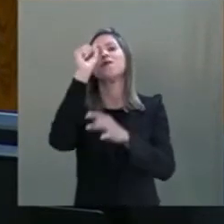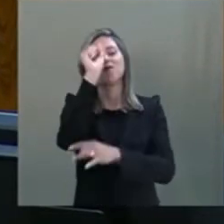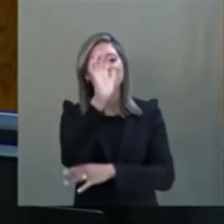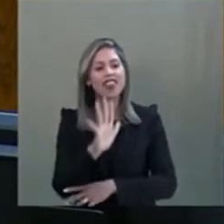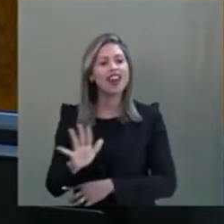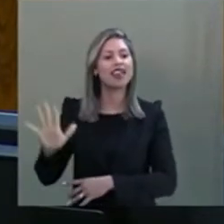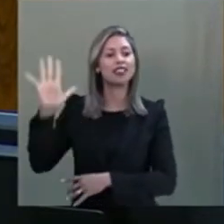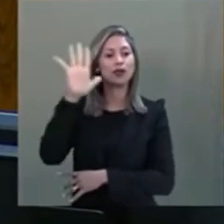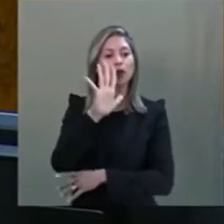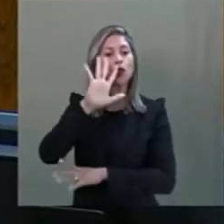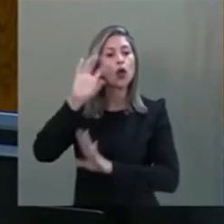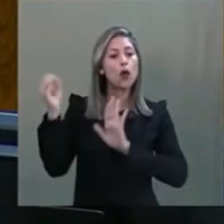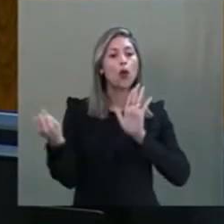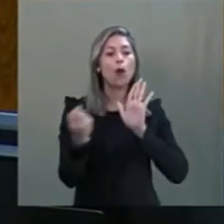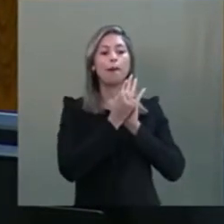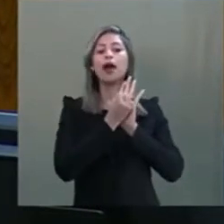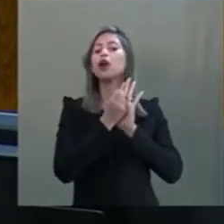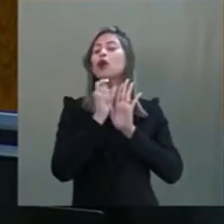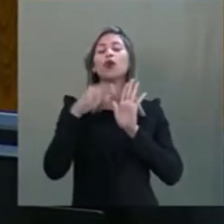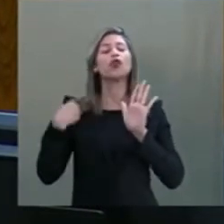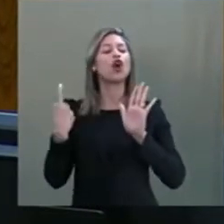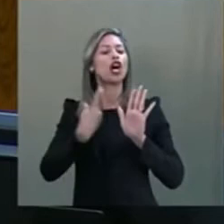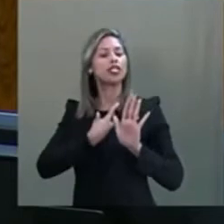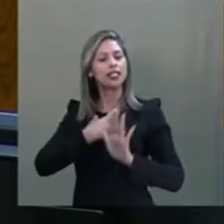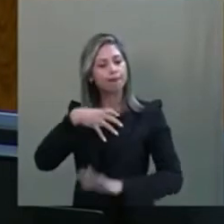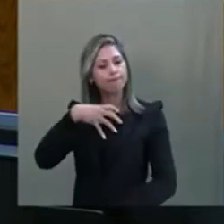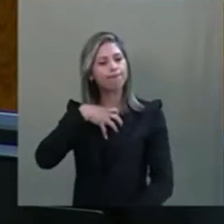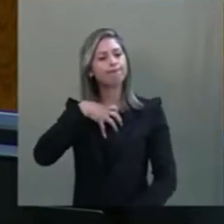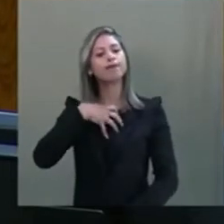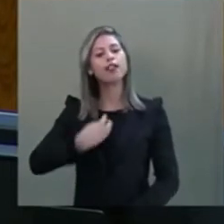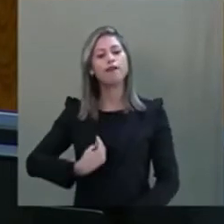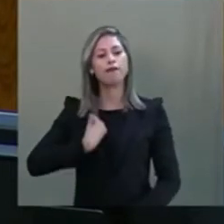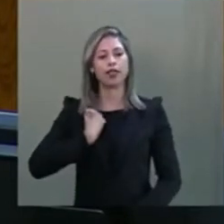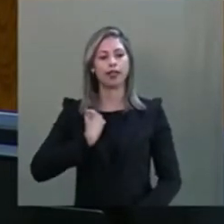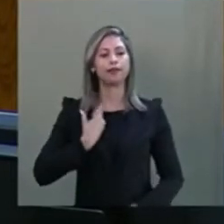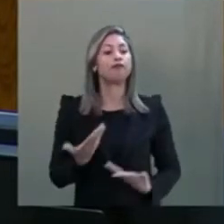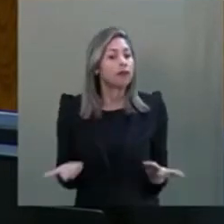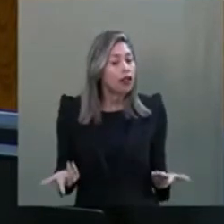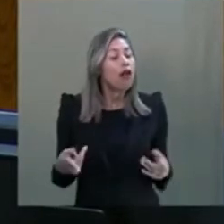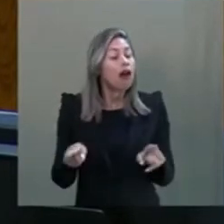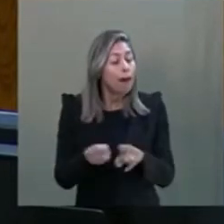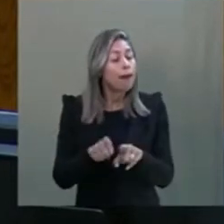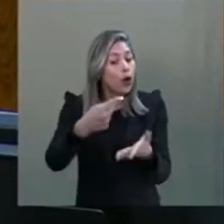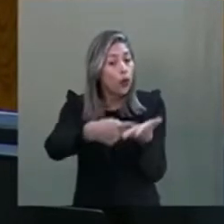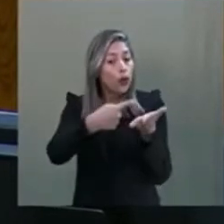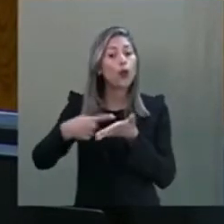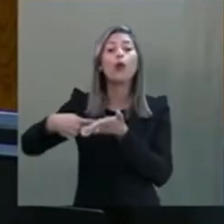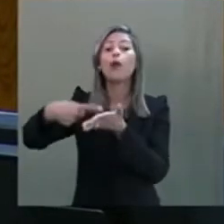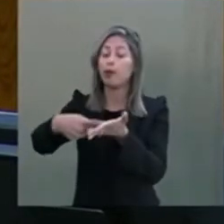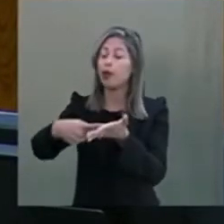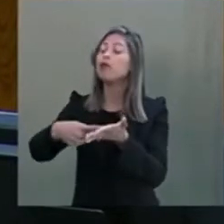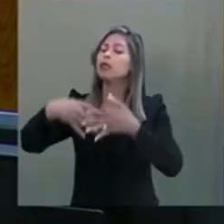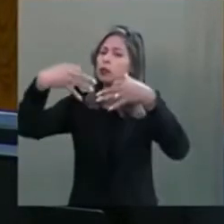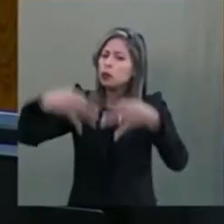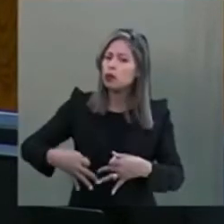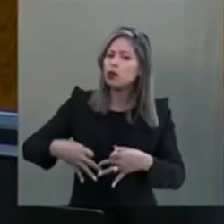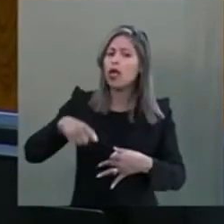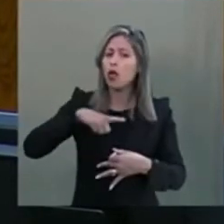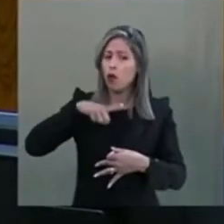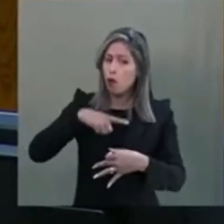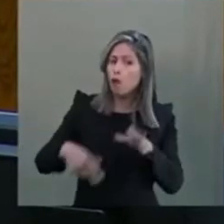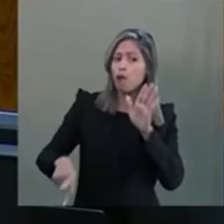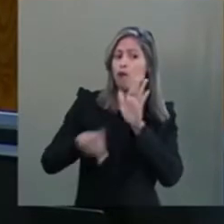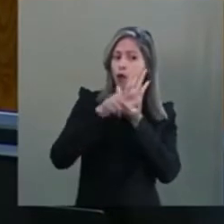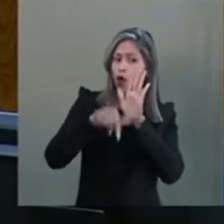devem marcar nossas ações. E trata-se de um compromisso inalienável do Congresso